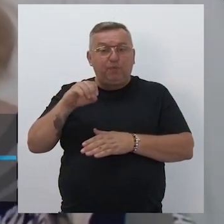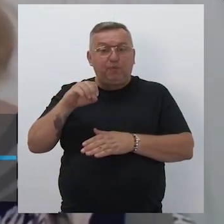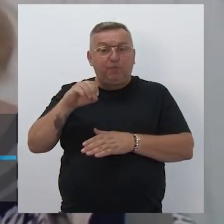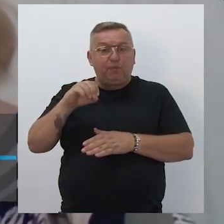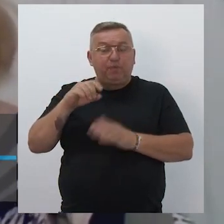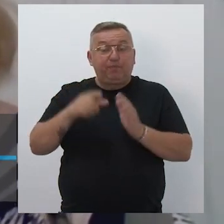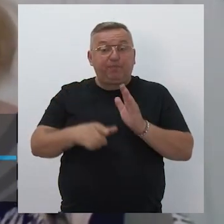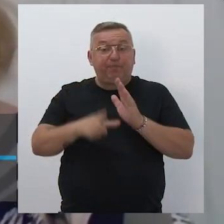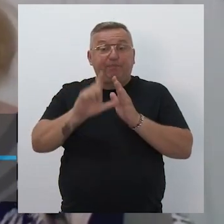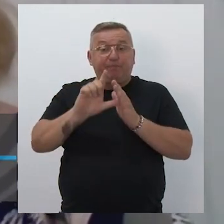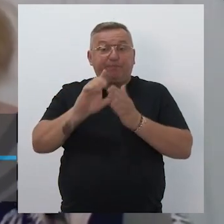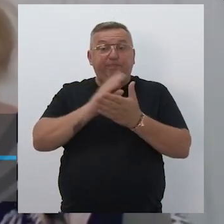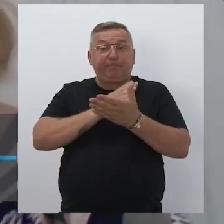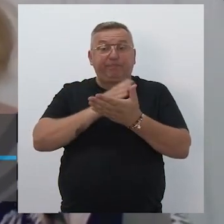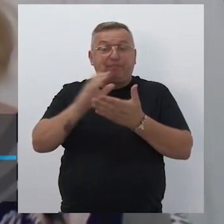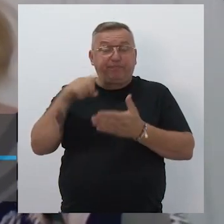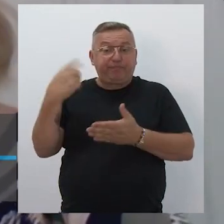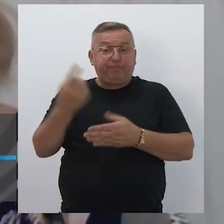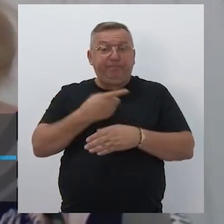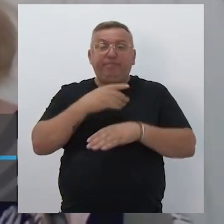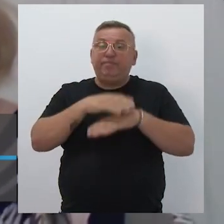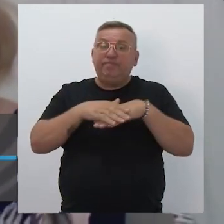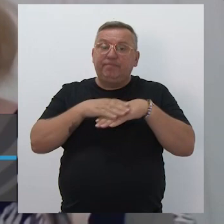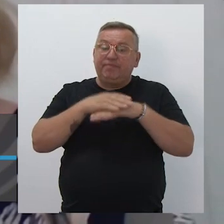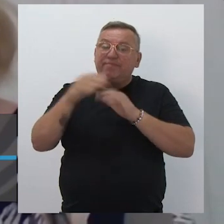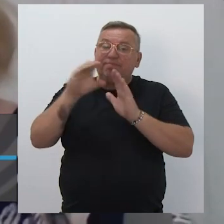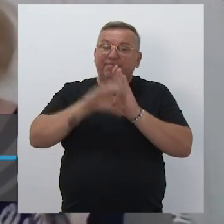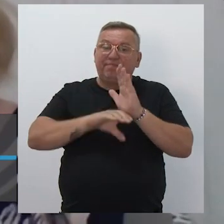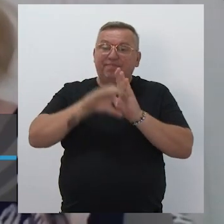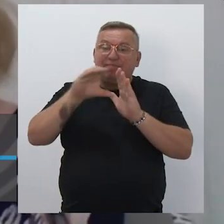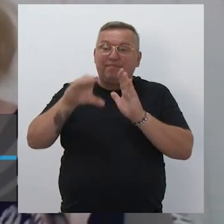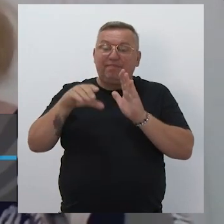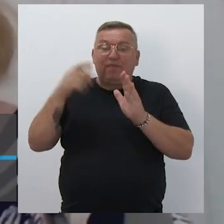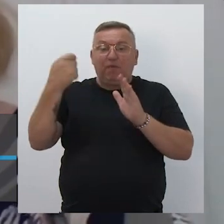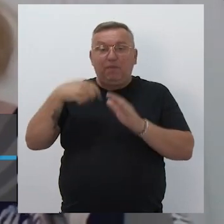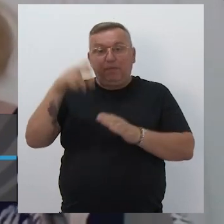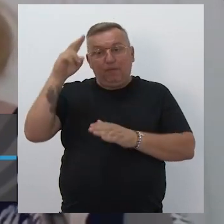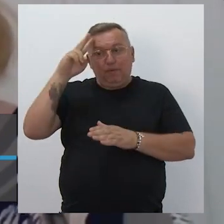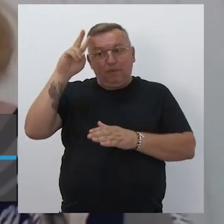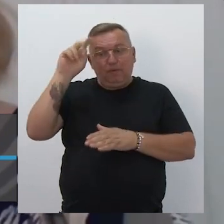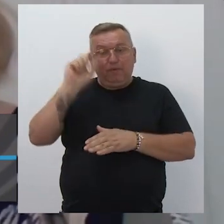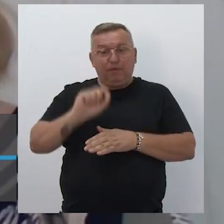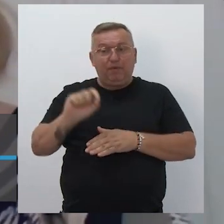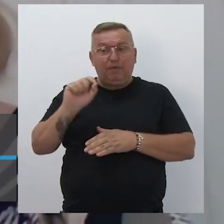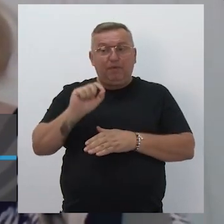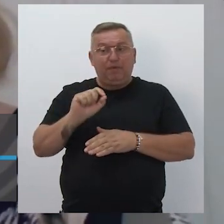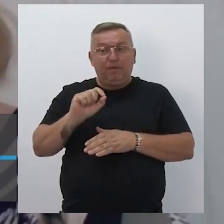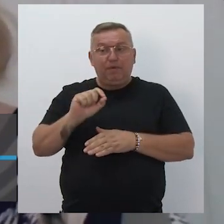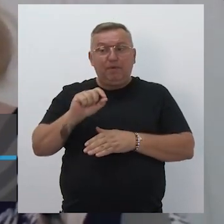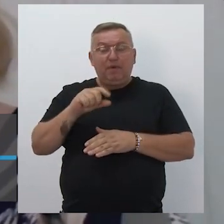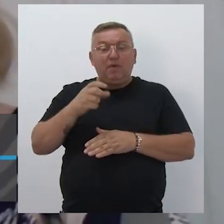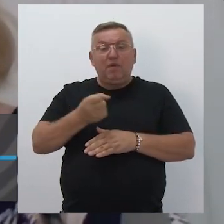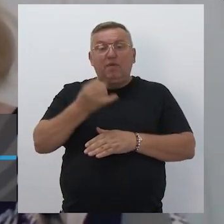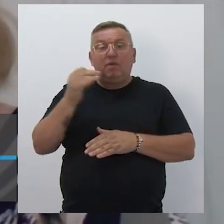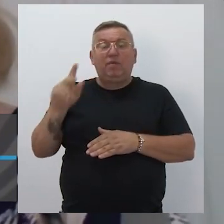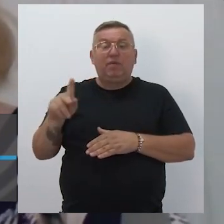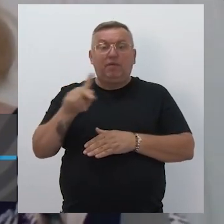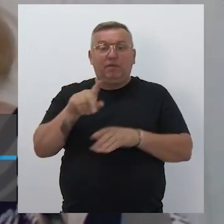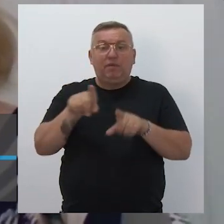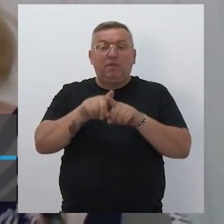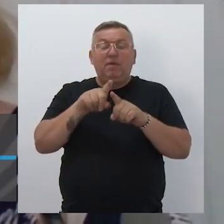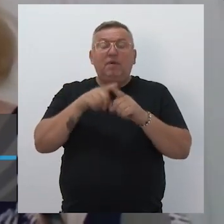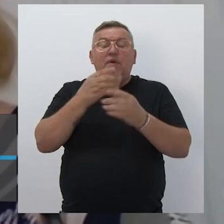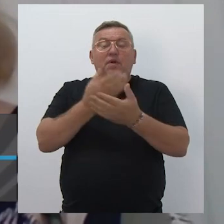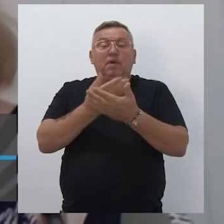Antes de iniciarmos, então, nossa conversa sobre o currículo, devemos lembrar que tanto os professores quanto os